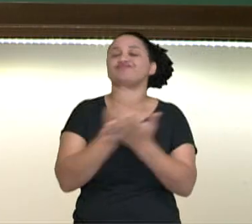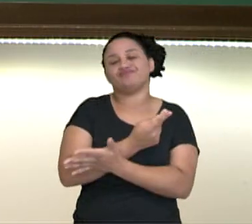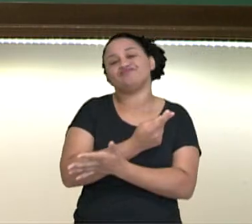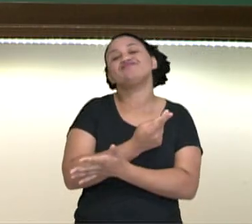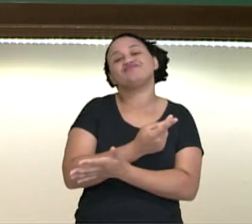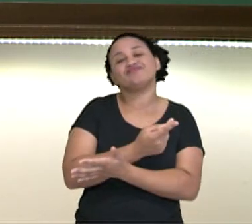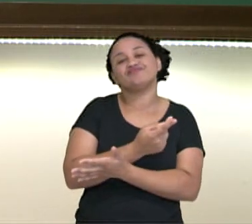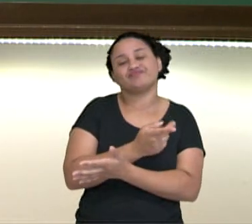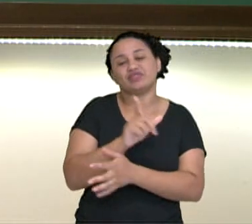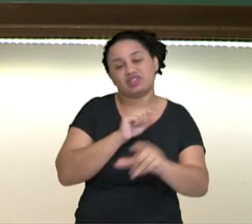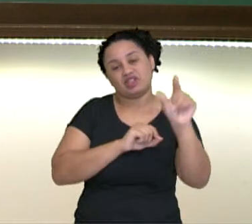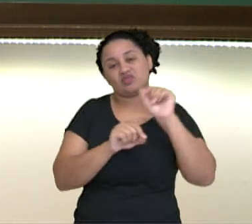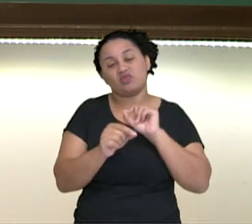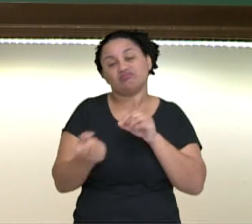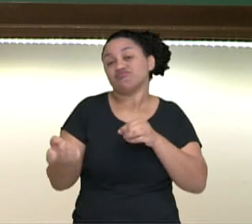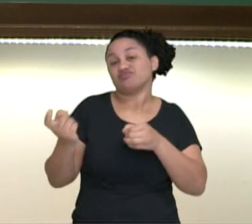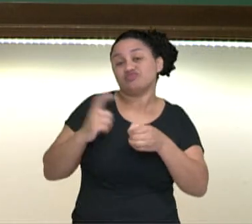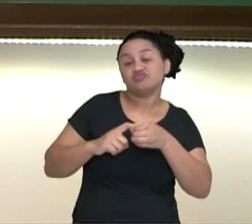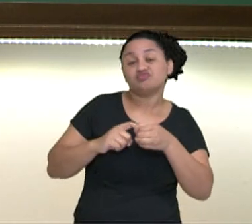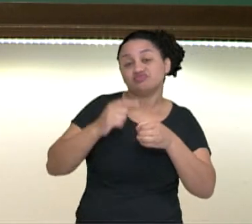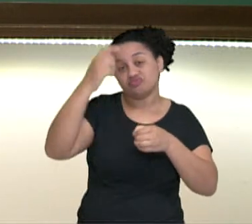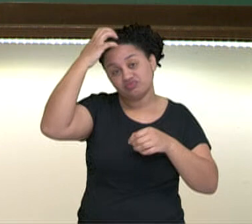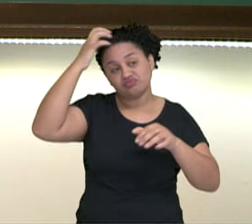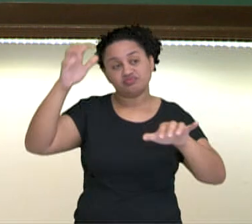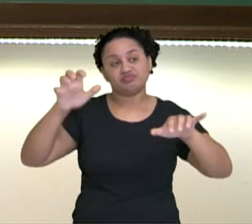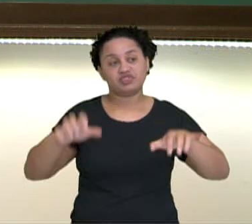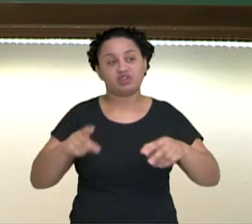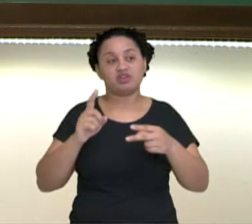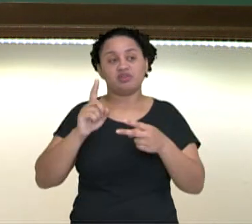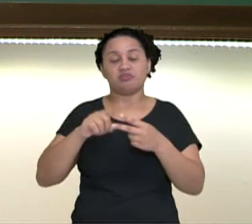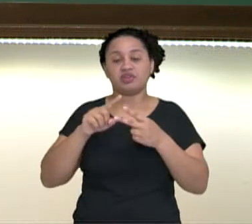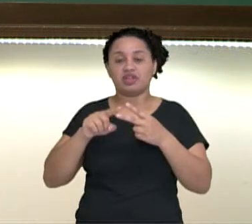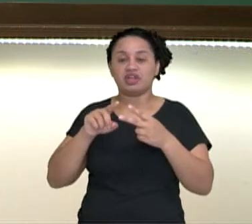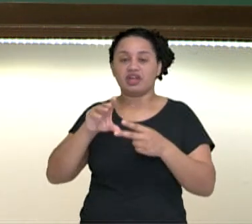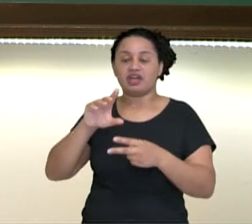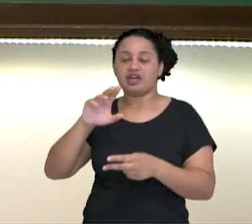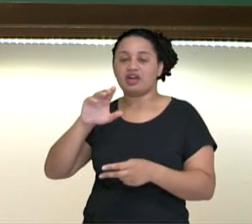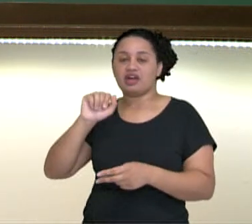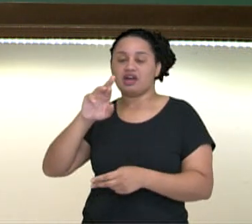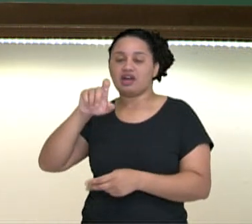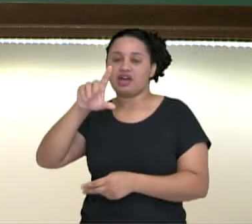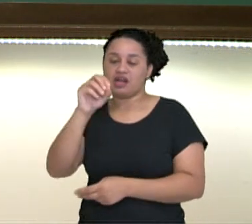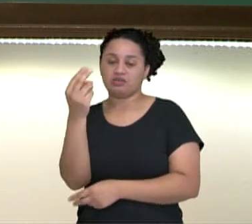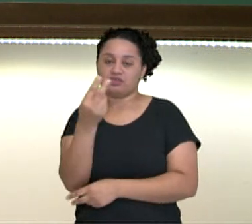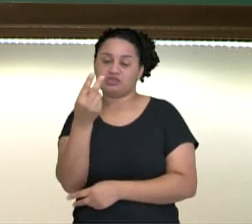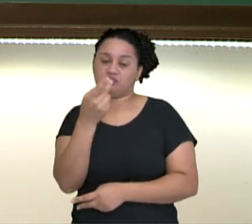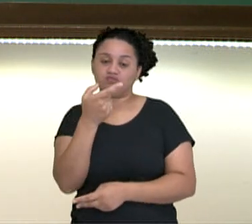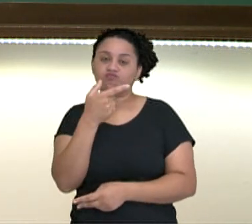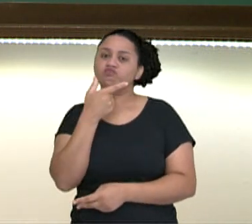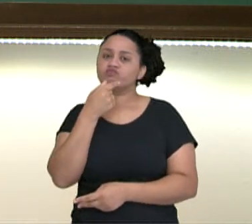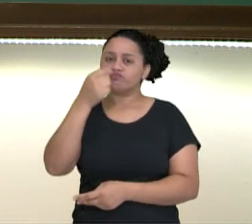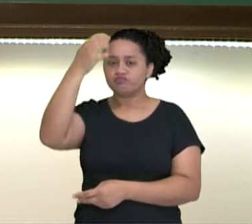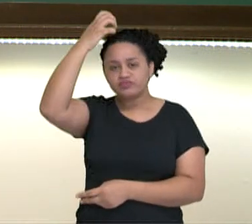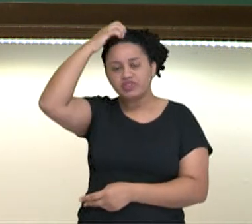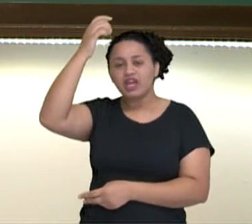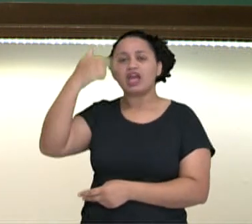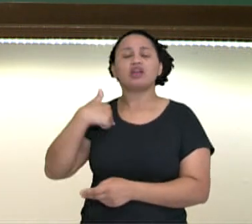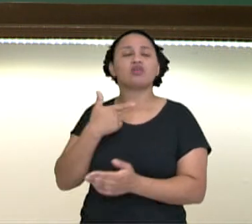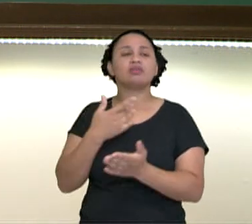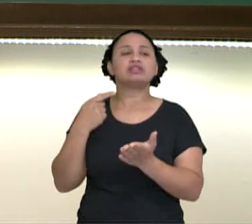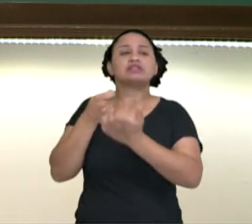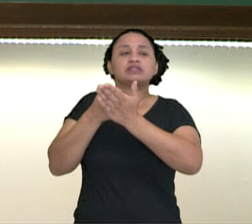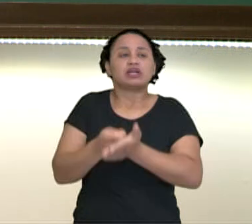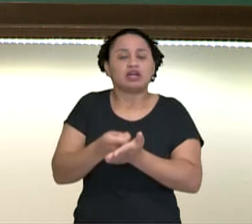esse retorno. Por quê? O reinado de Carlos II, ele vai acabar tomando um posicionamento do